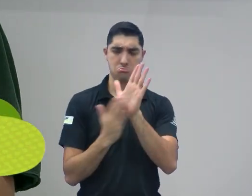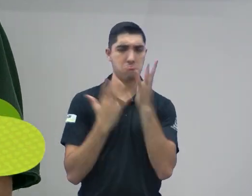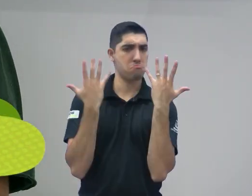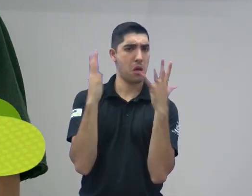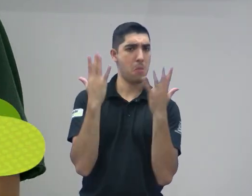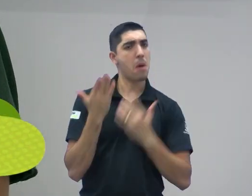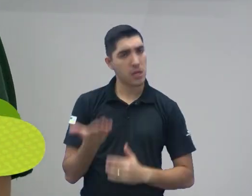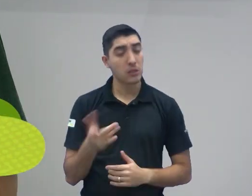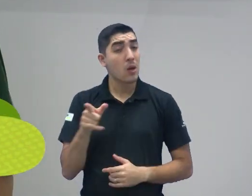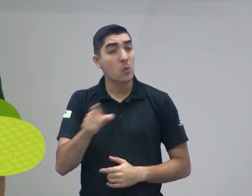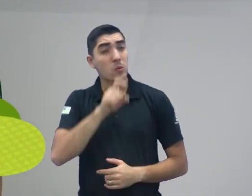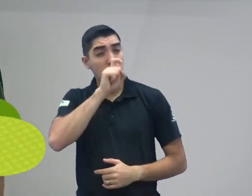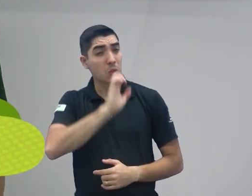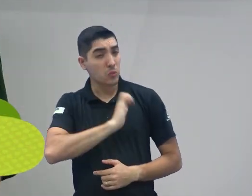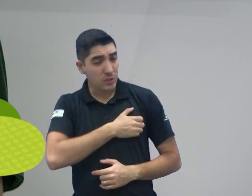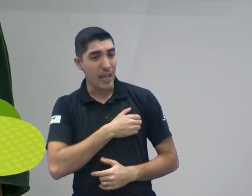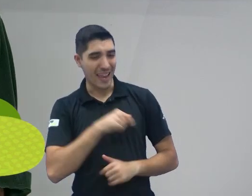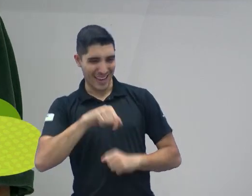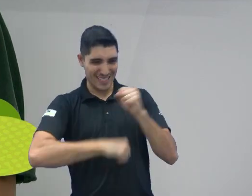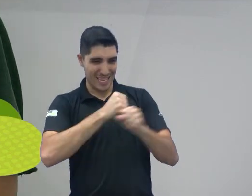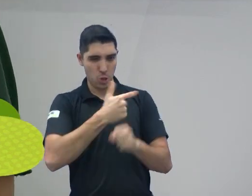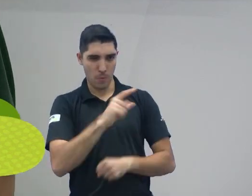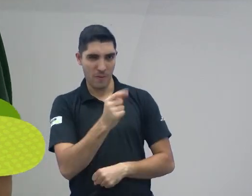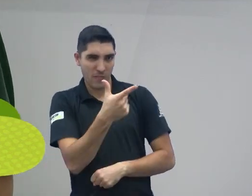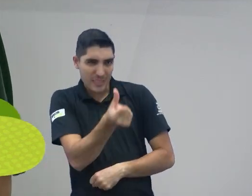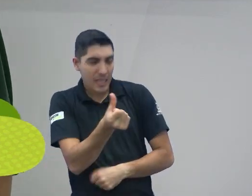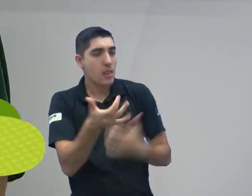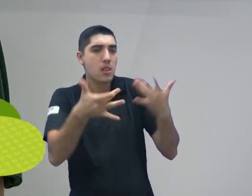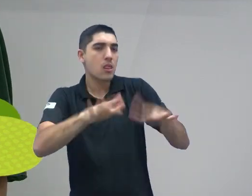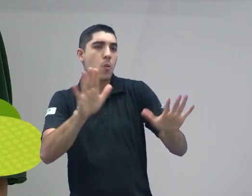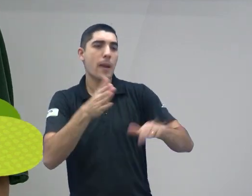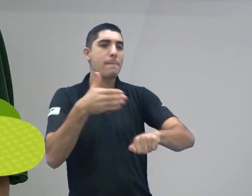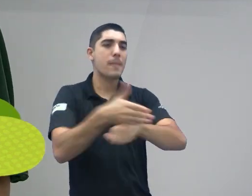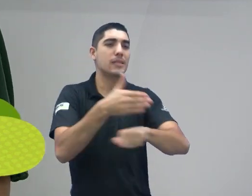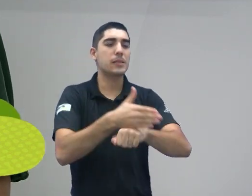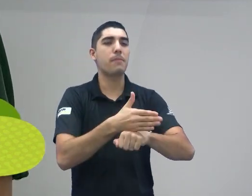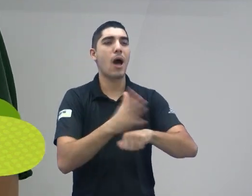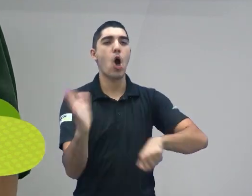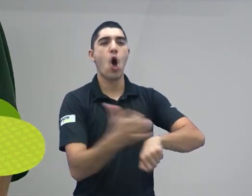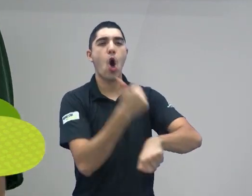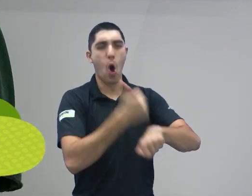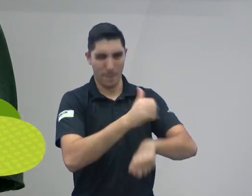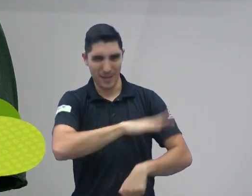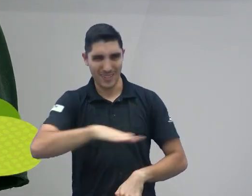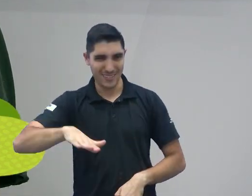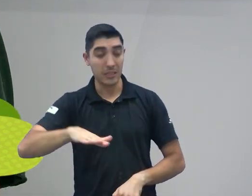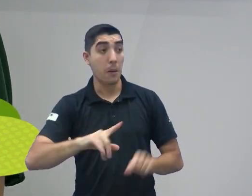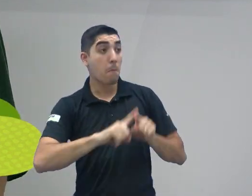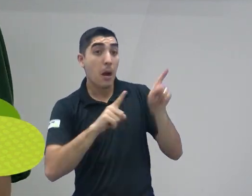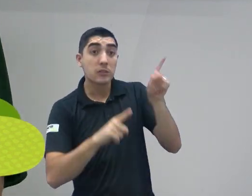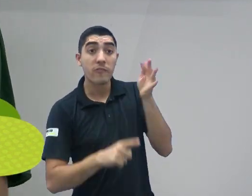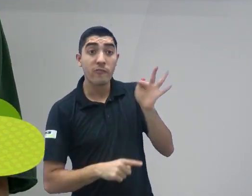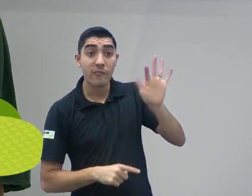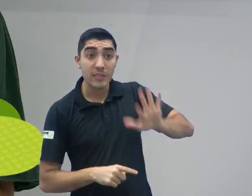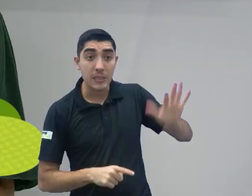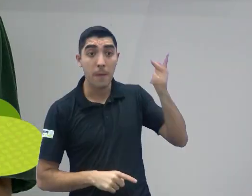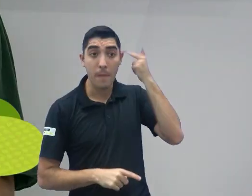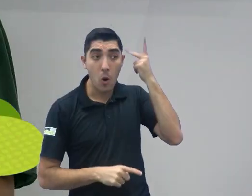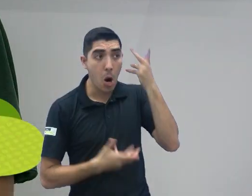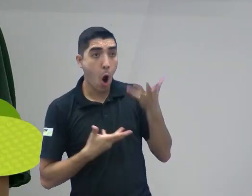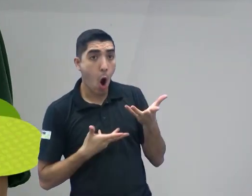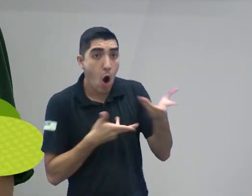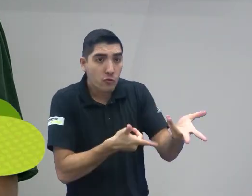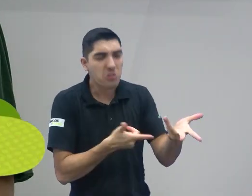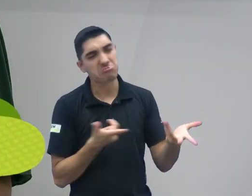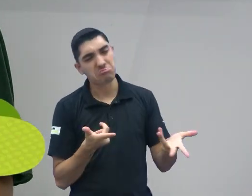São José jogar Copinha em 2026, recebeu o convite, aceitou o convite, né? O plano era só 2027, a gente bateu aqui na tecla,